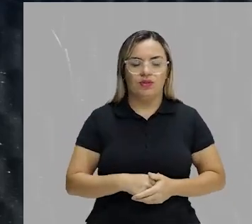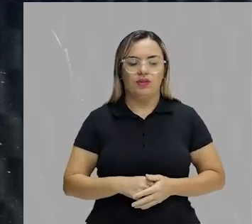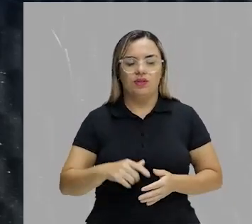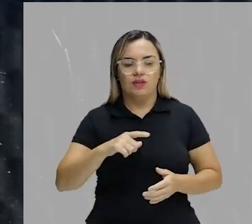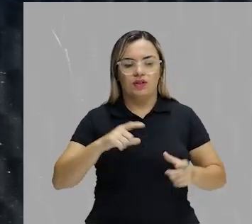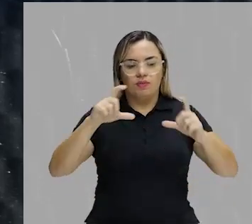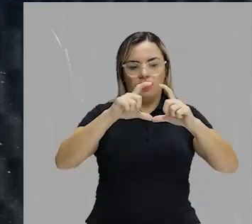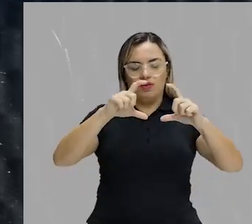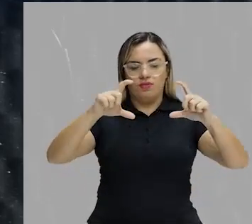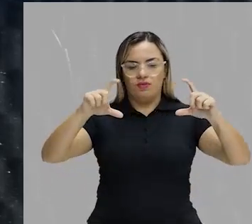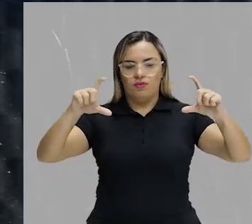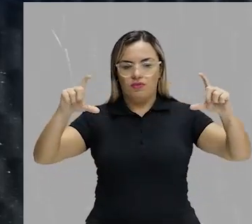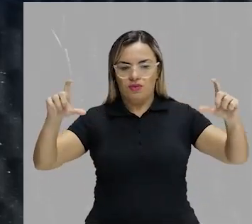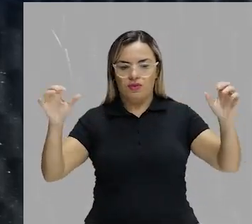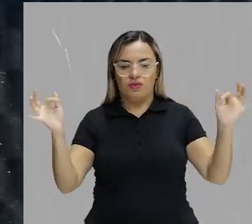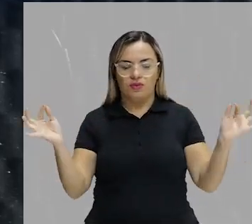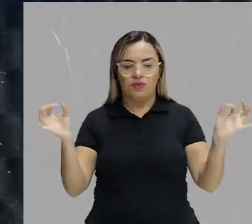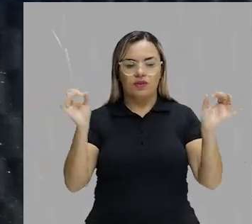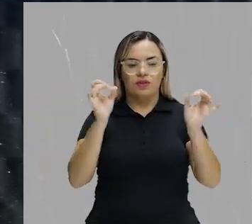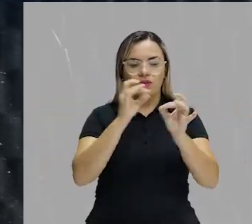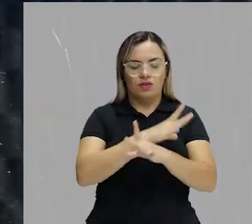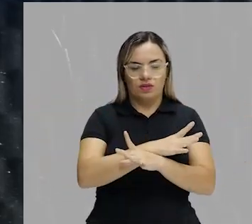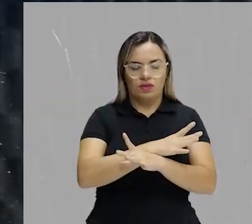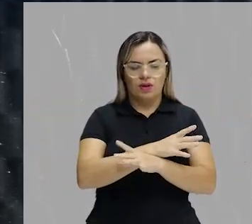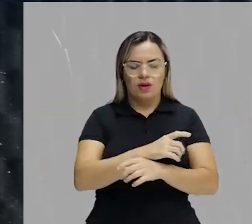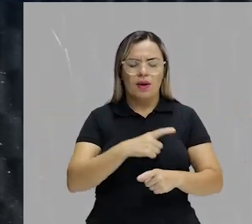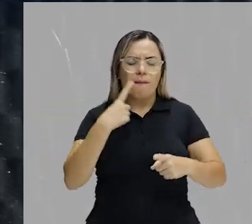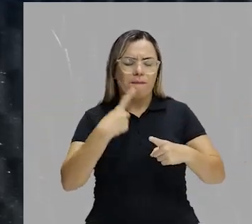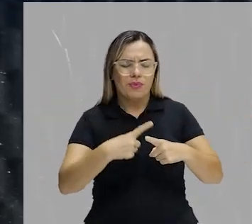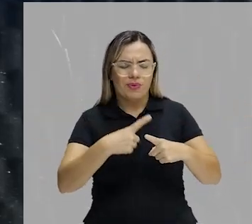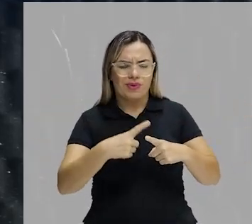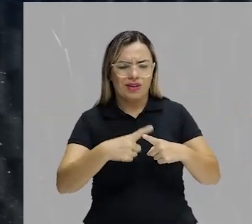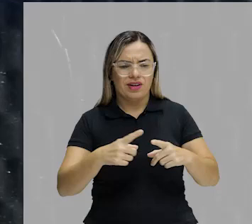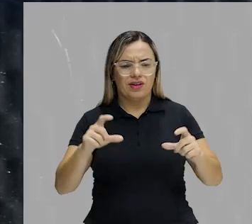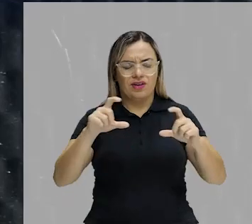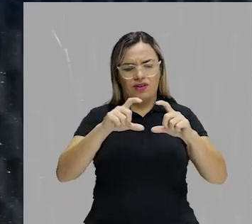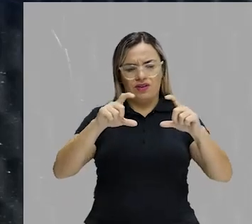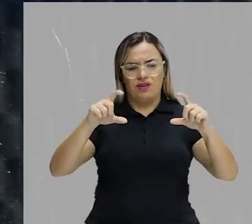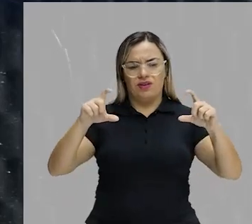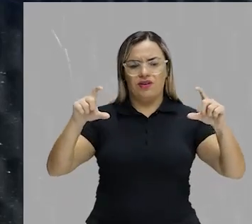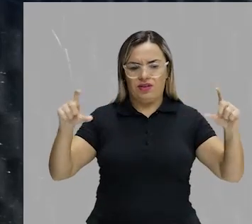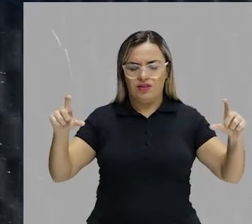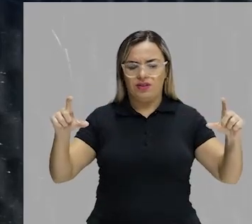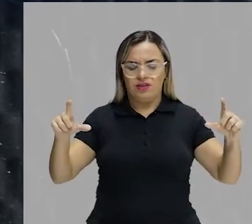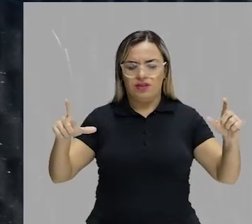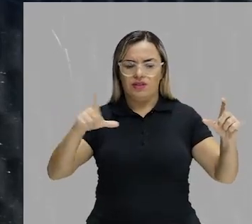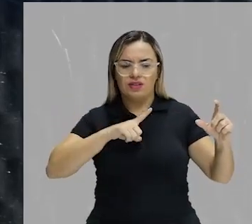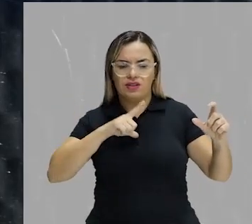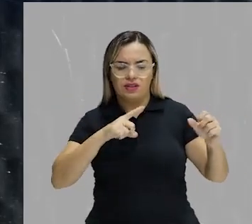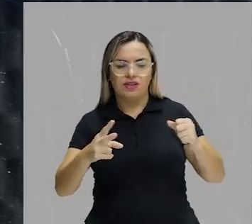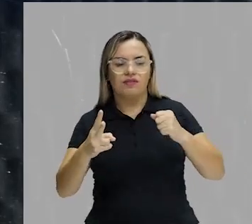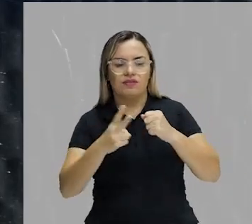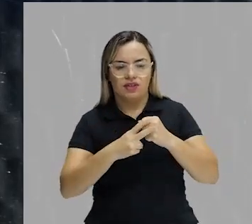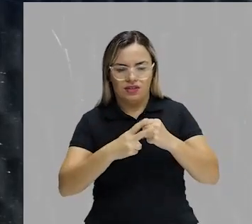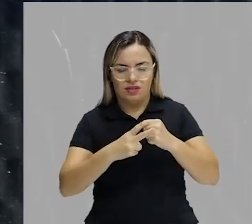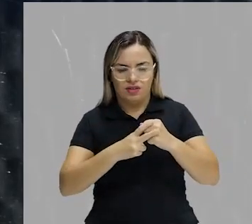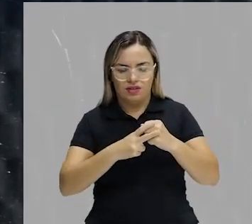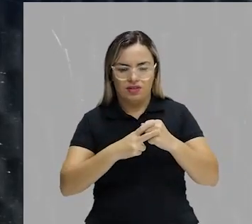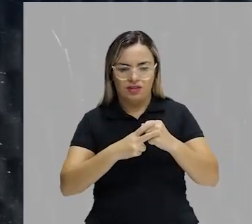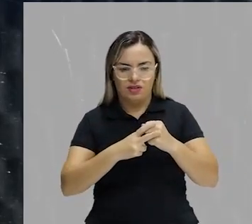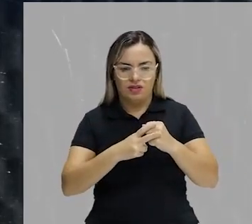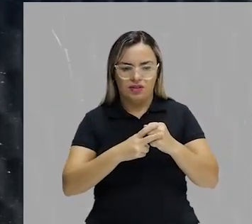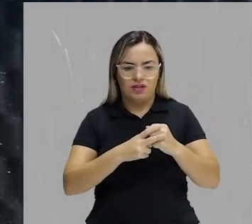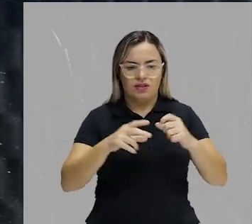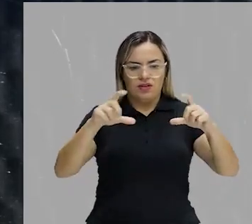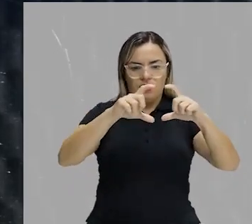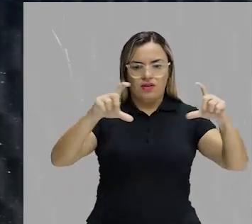sentido completo. Por que é oração? Porque tem verbo, que inclusive eu destaquei aqui de vermelho. E o que é um período? É